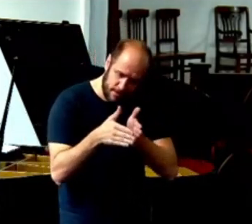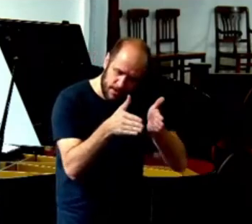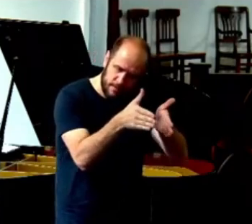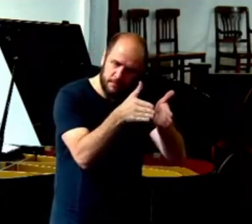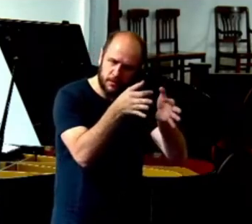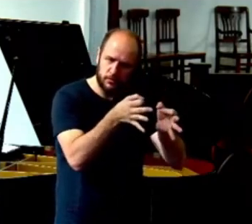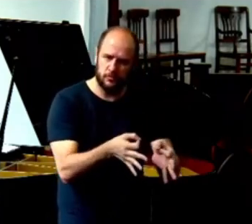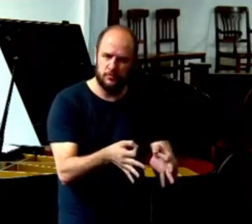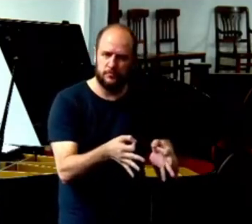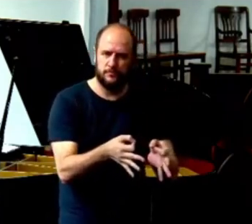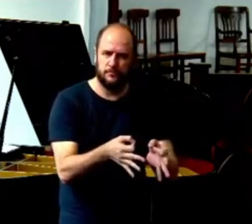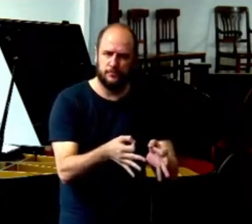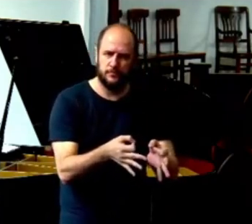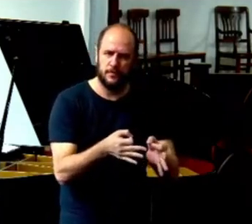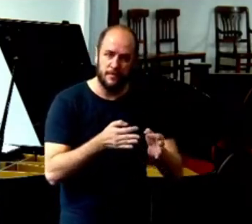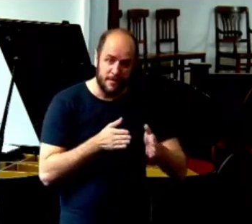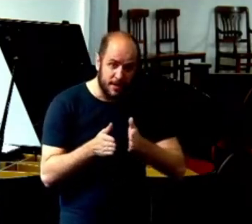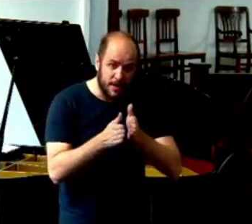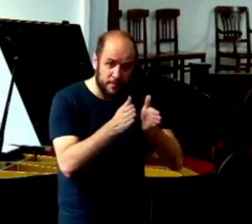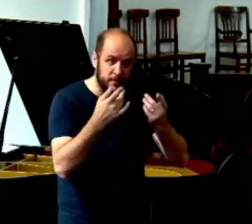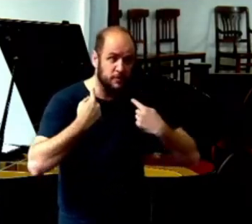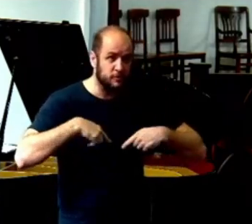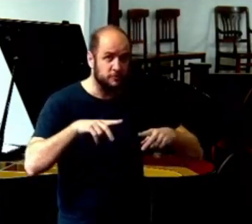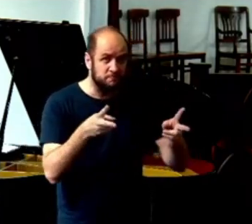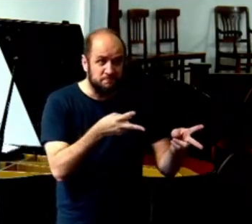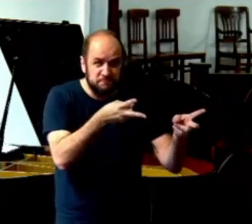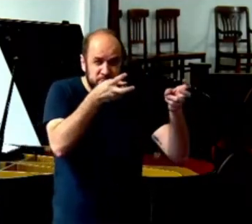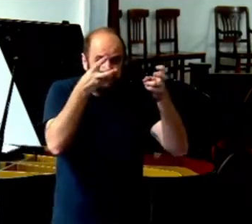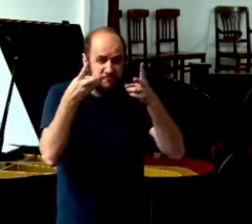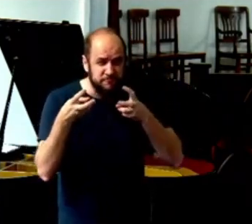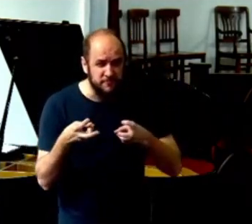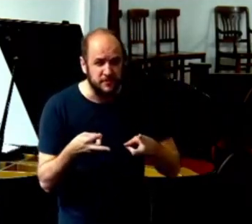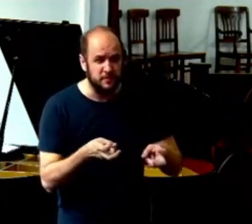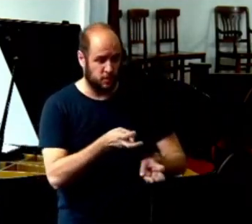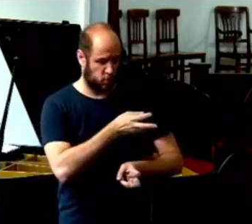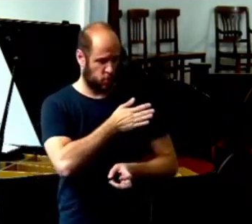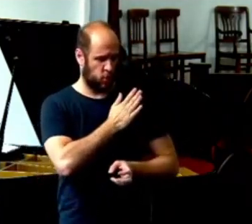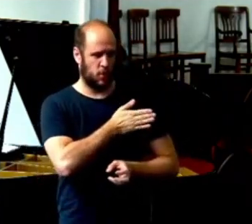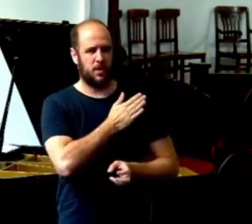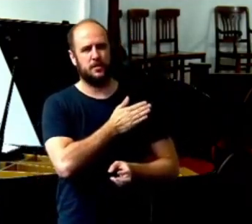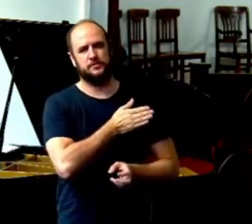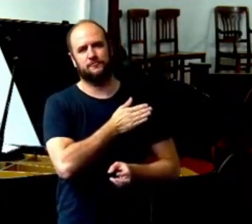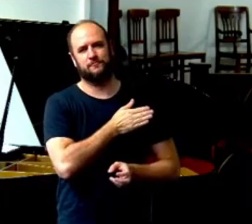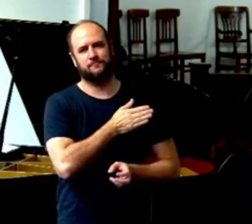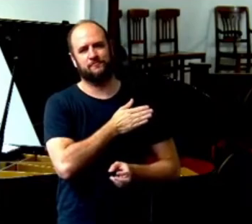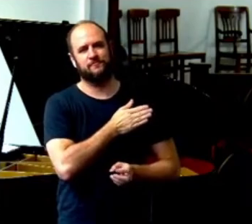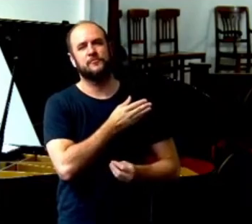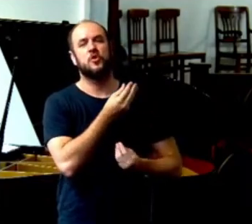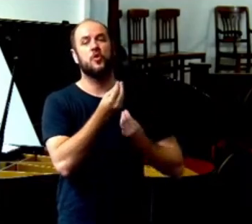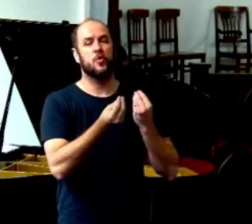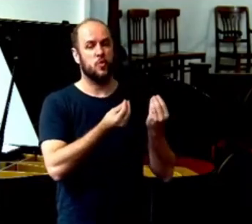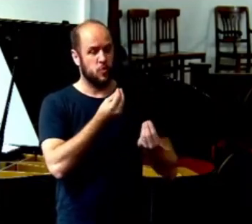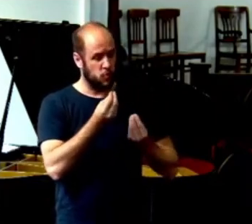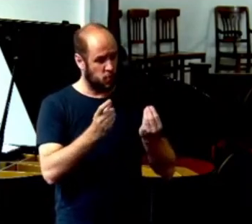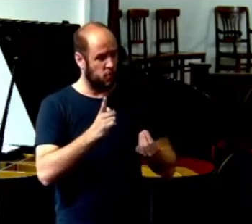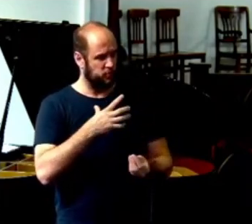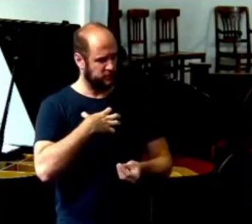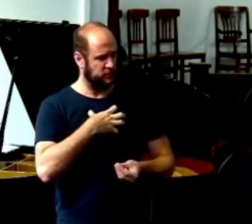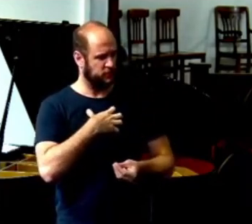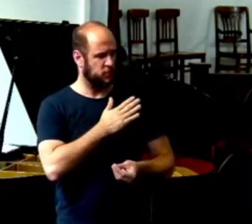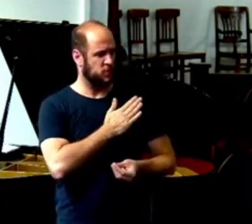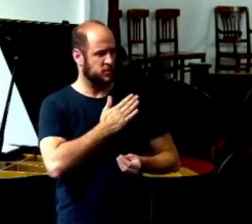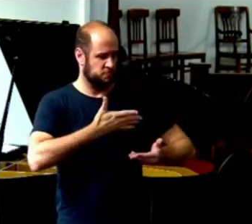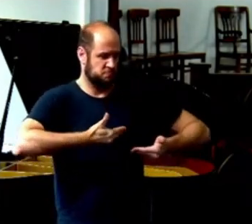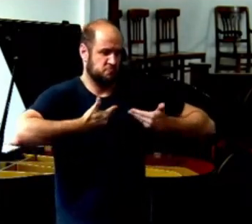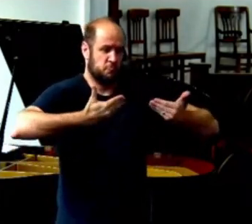caminho. O caminho para observar cuidadosamente o seu coração, as motivações que movem o